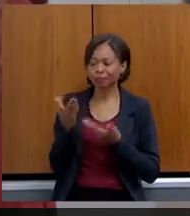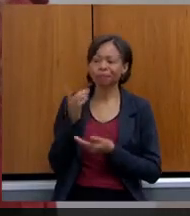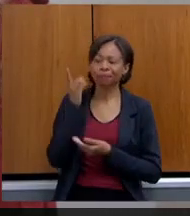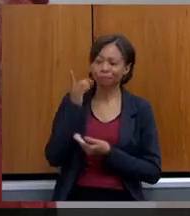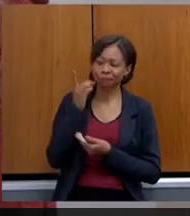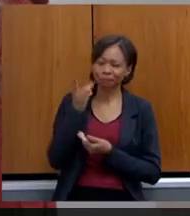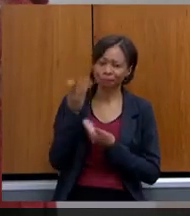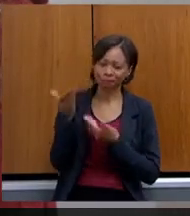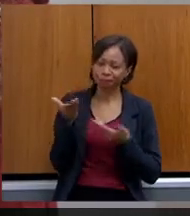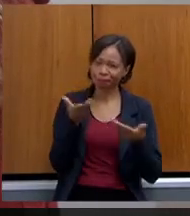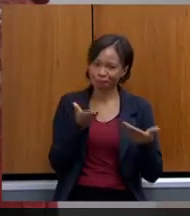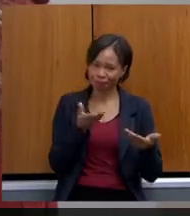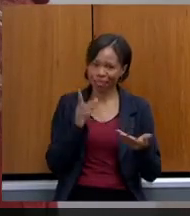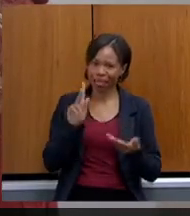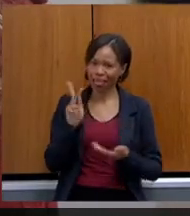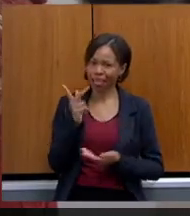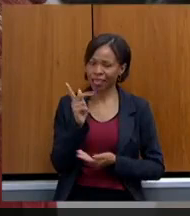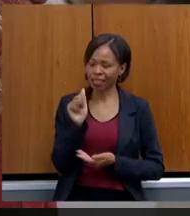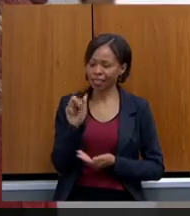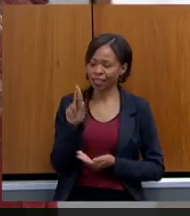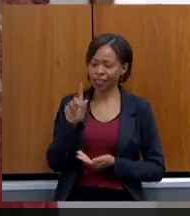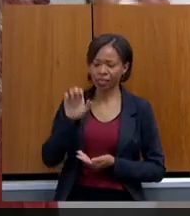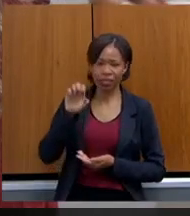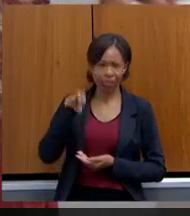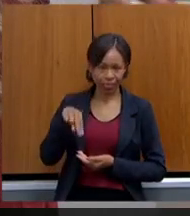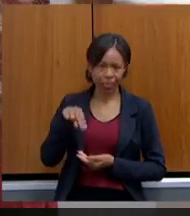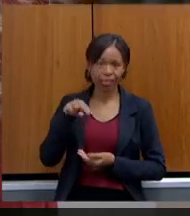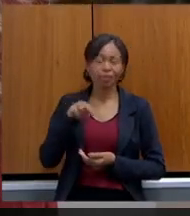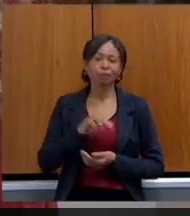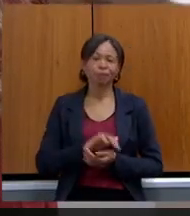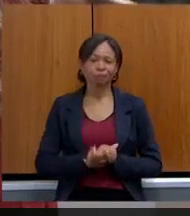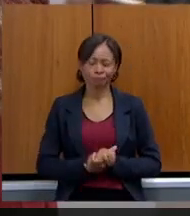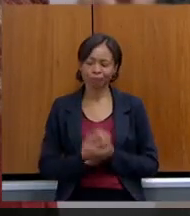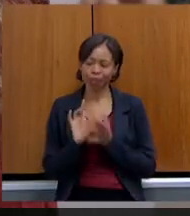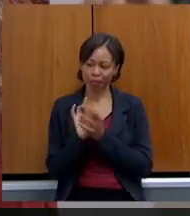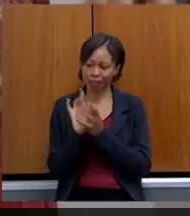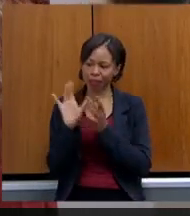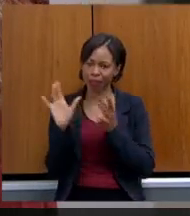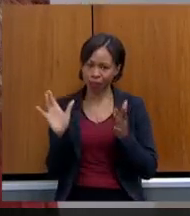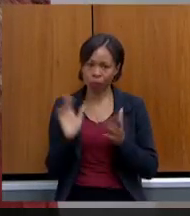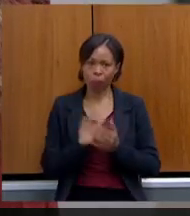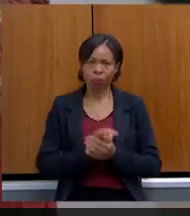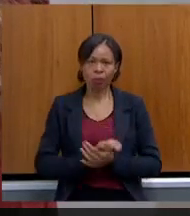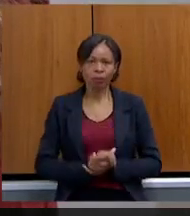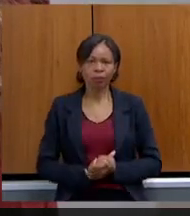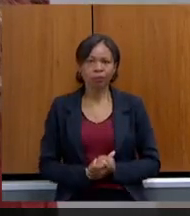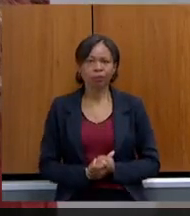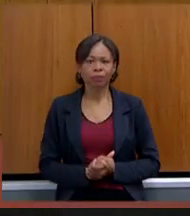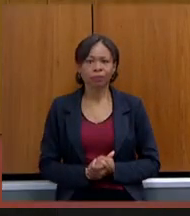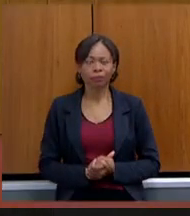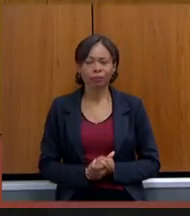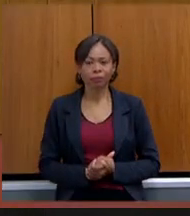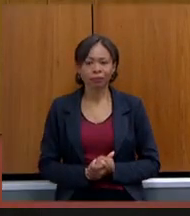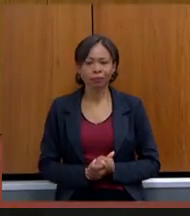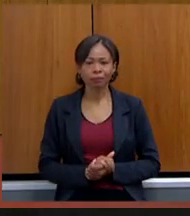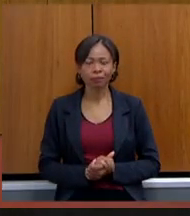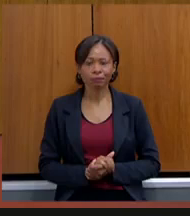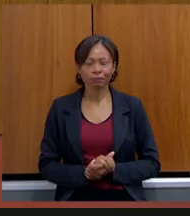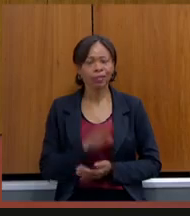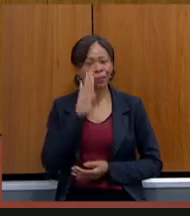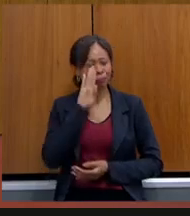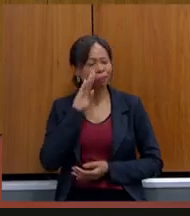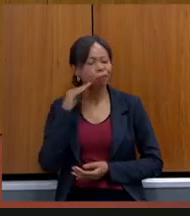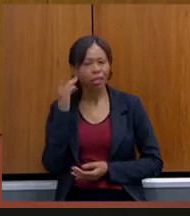para sua as suas considerações e depois do deputado Arlen Santiago Será o deputado Antonio Carlos Arantes Deputado da